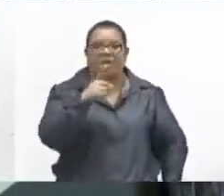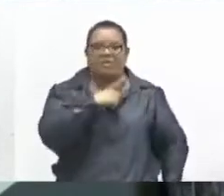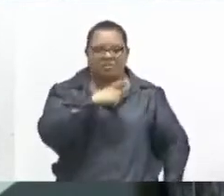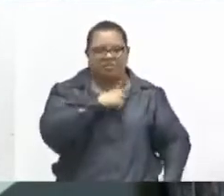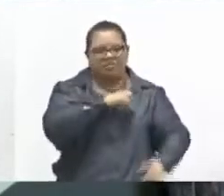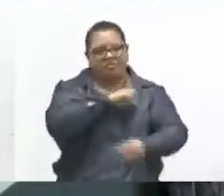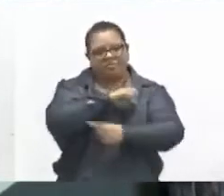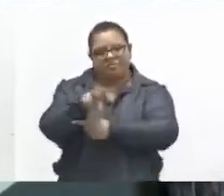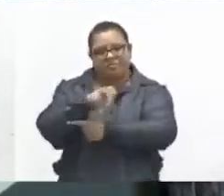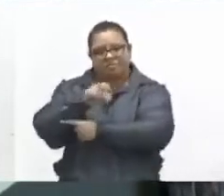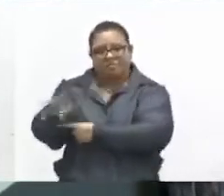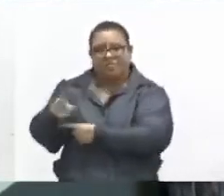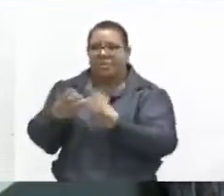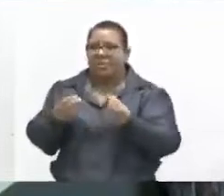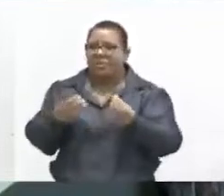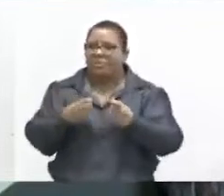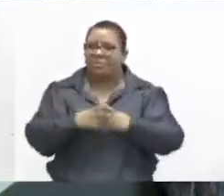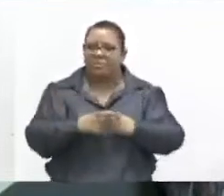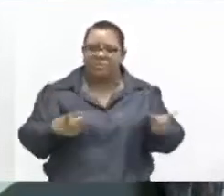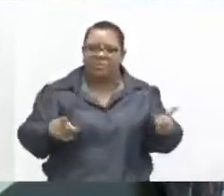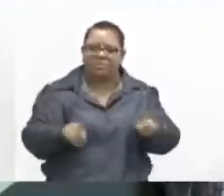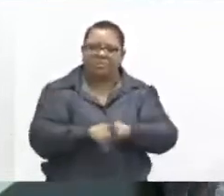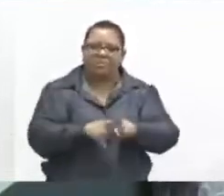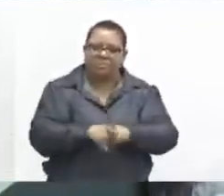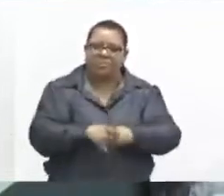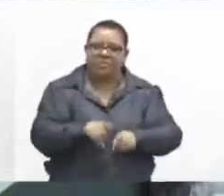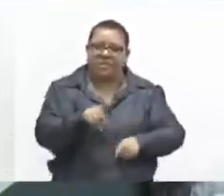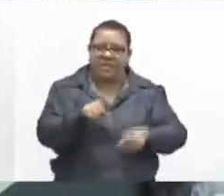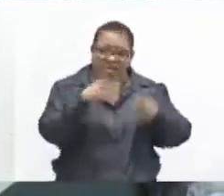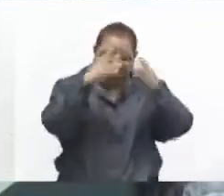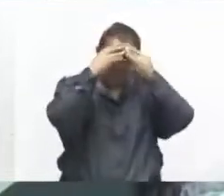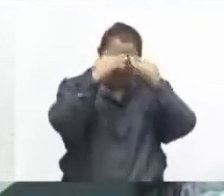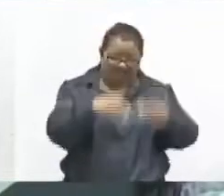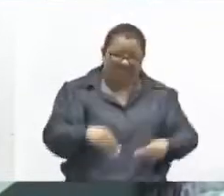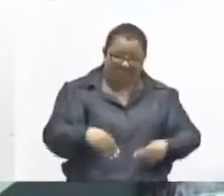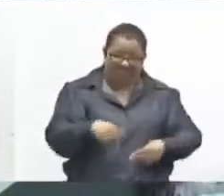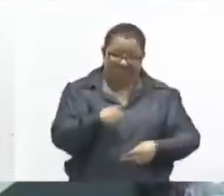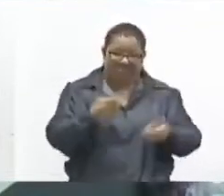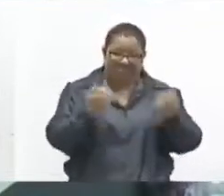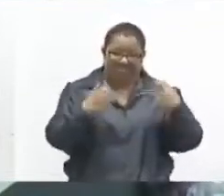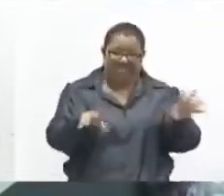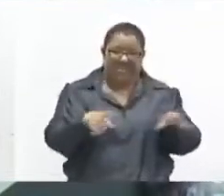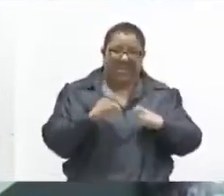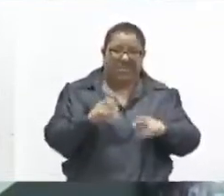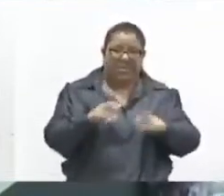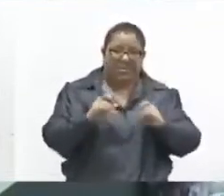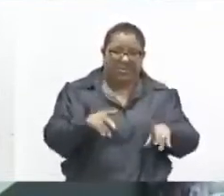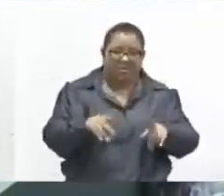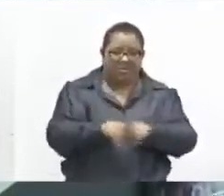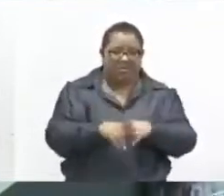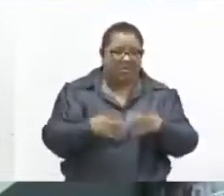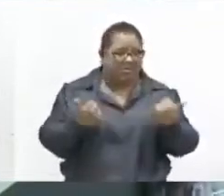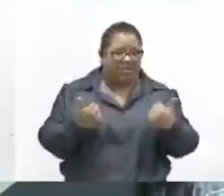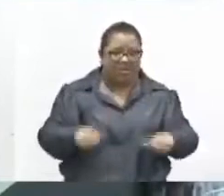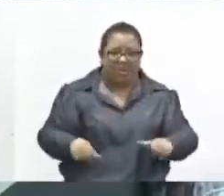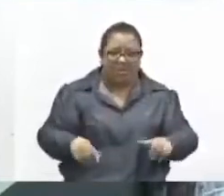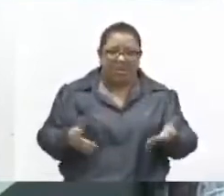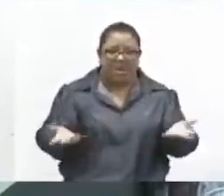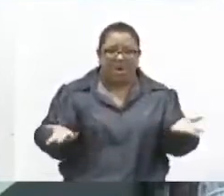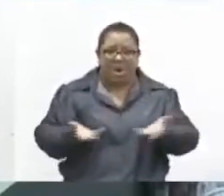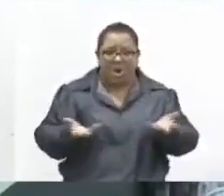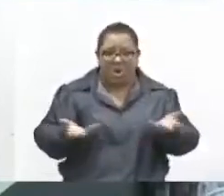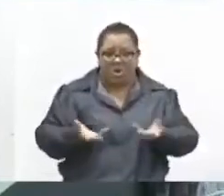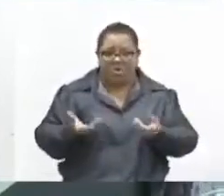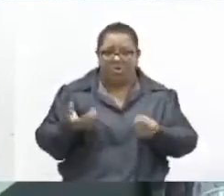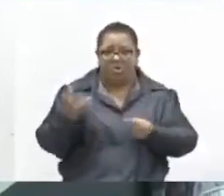escolar, que ela é muito grande. Ou o desinteresse pelo acesso à educação, que é pior ainda. Porque hoje, tanto na UFMT